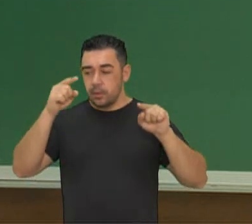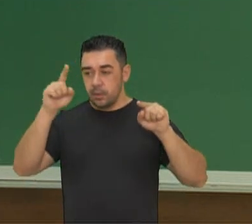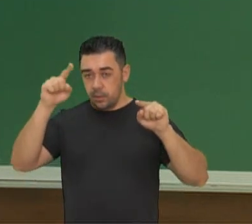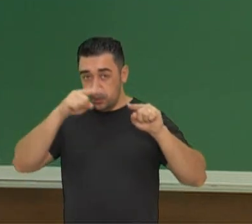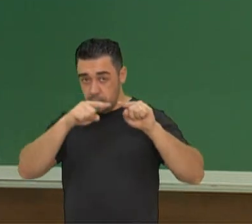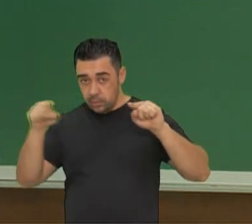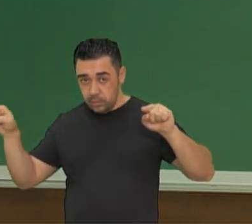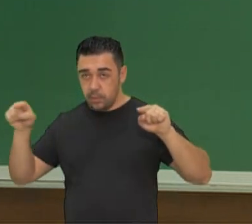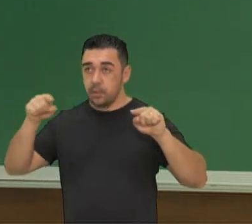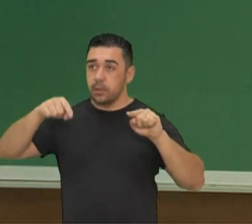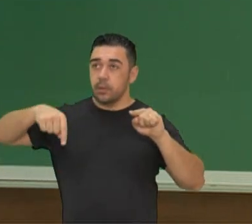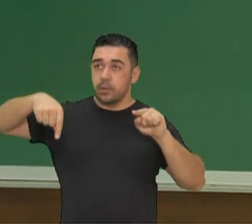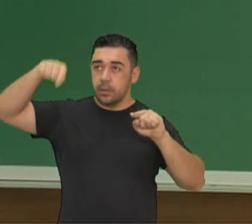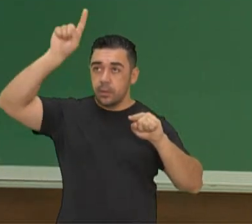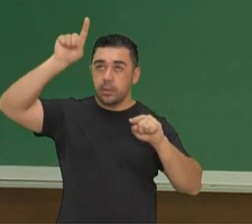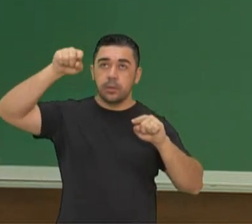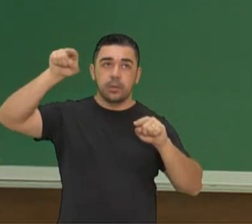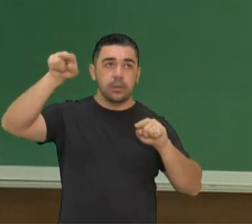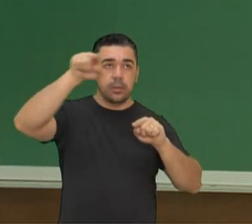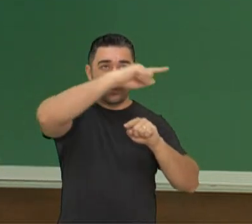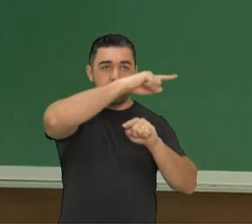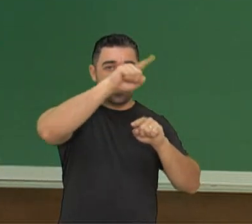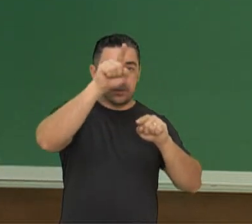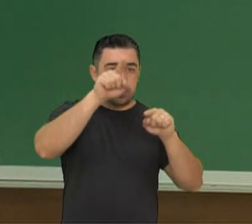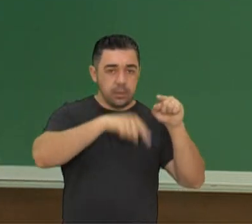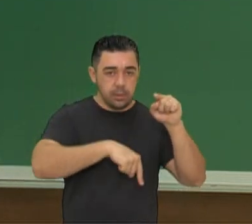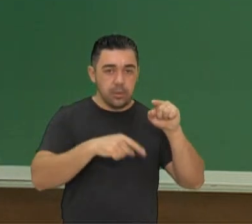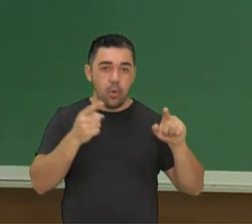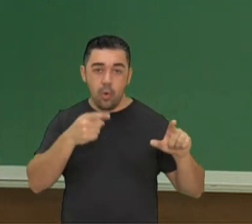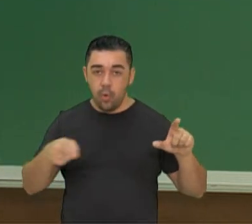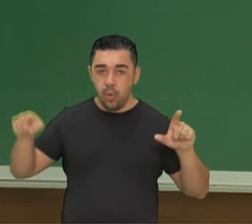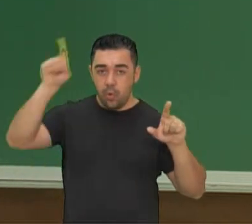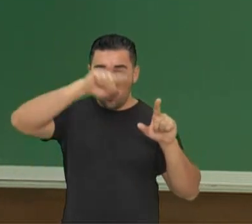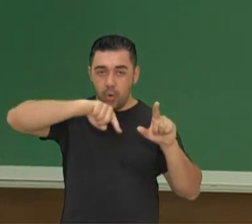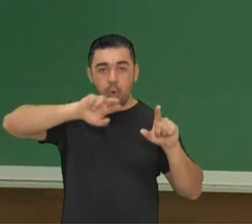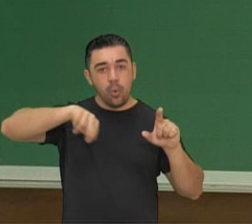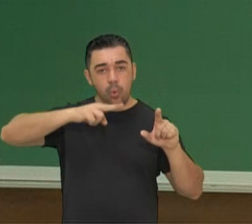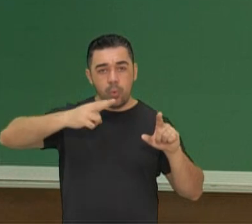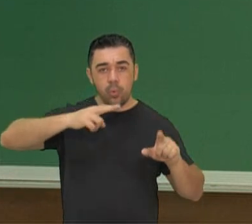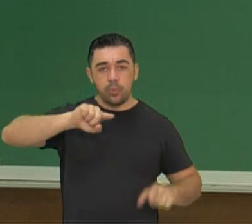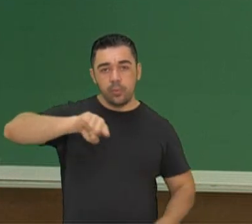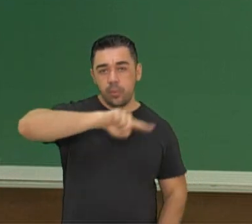no sentido horário ou no sentido anti-horário, tá bom? Dá uma olhada no meu exemplo.